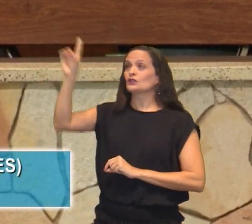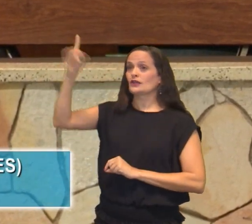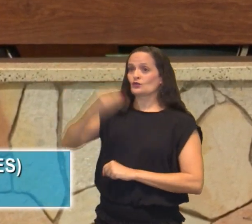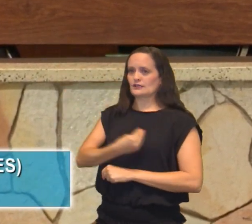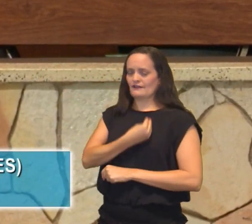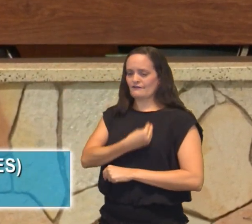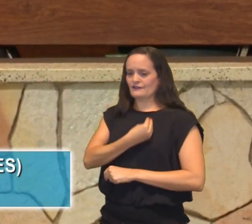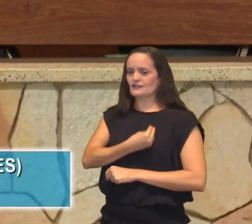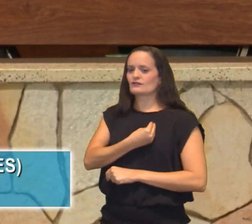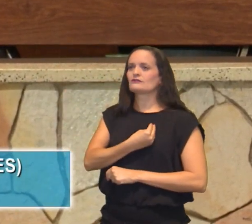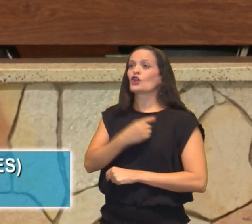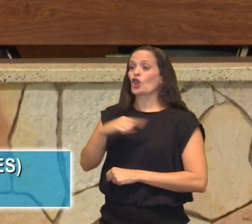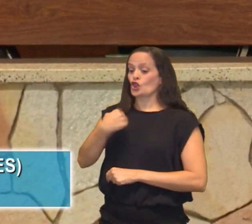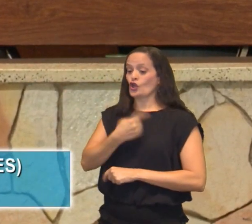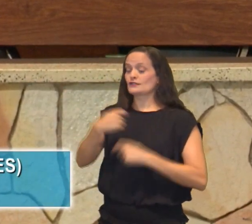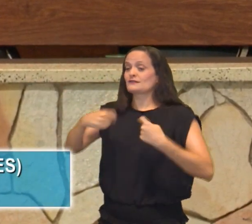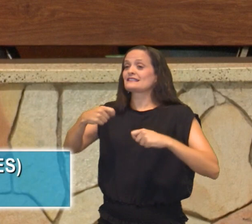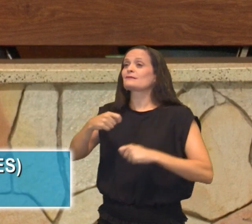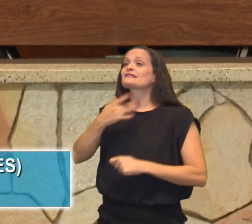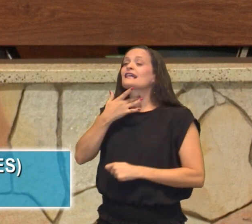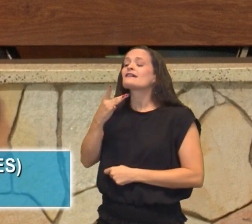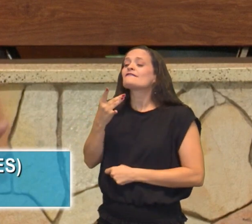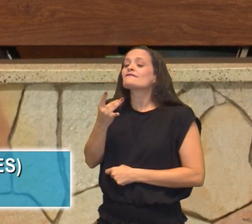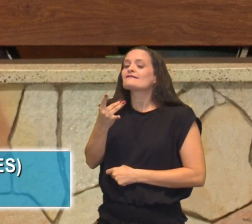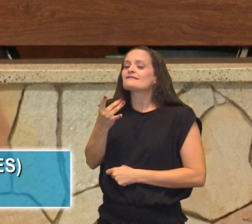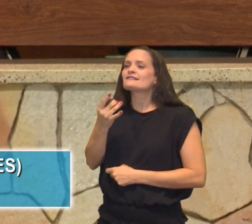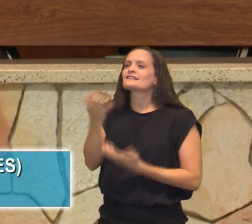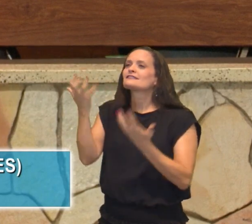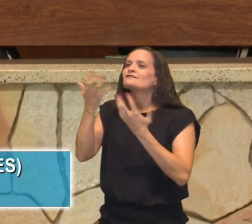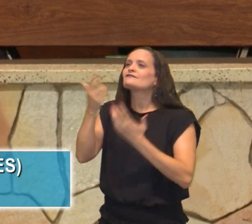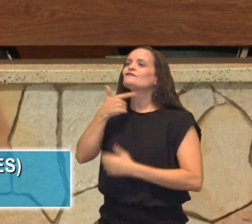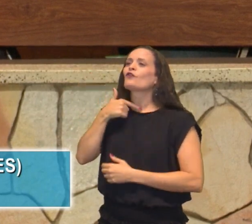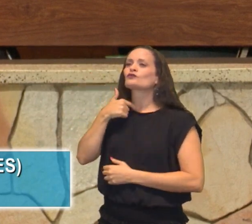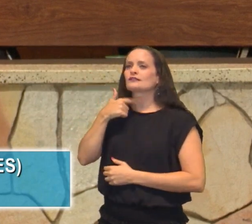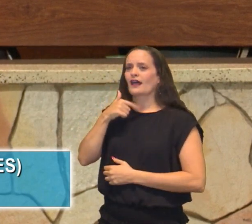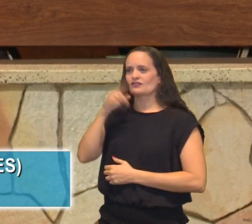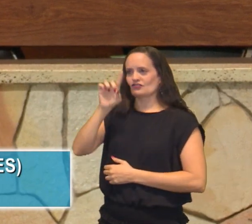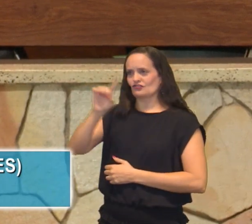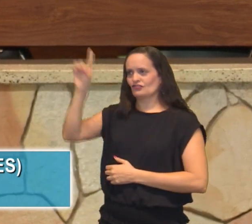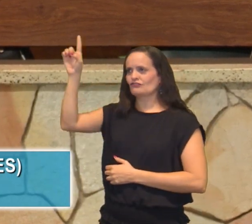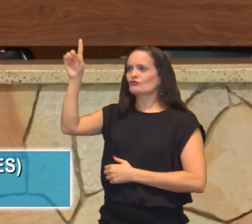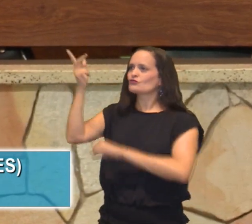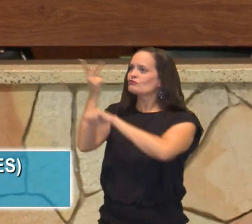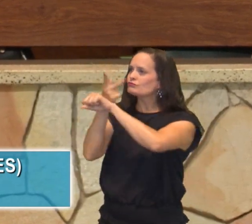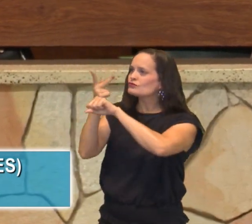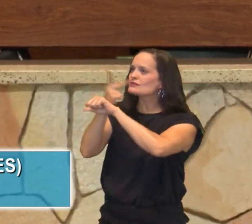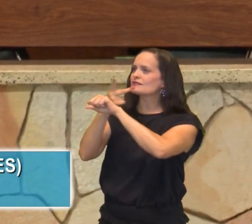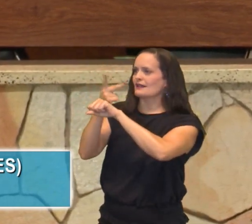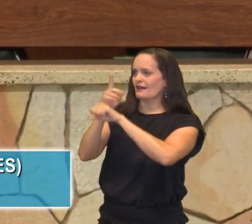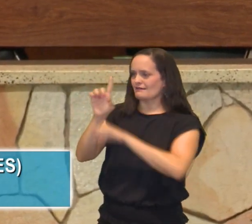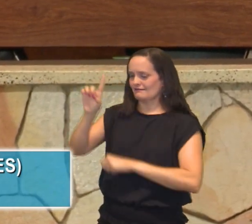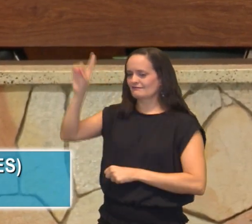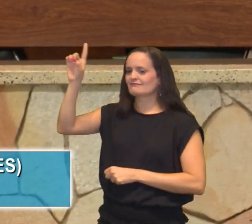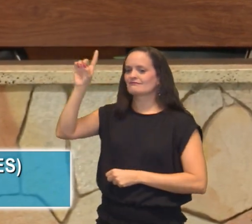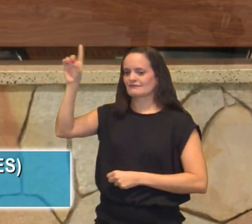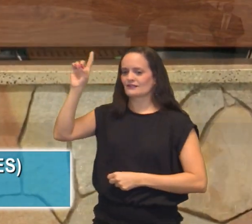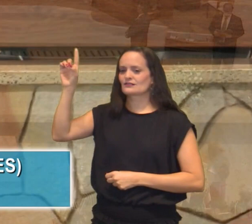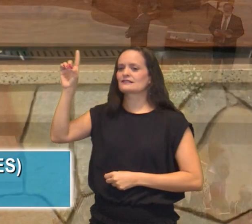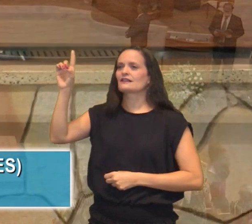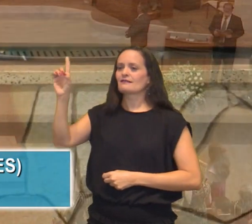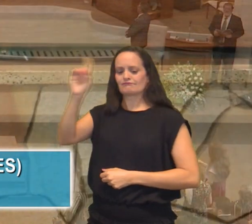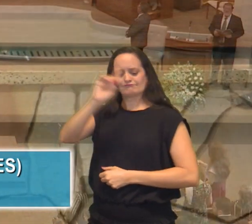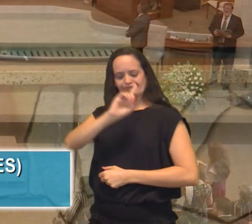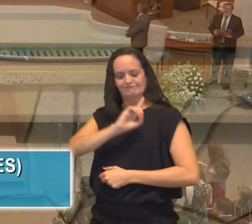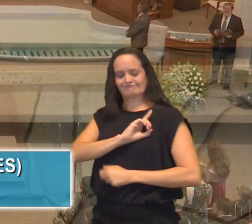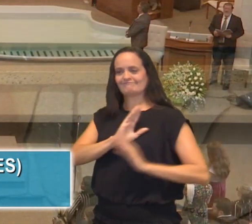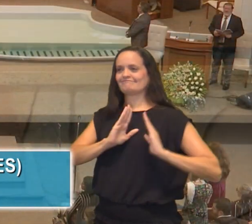estava sedento pela presença de Deus, desejoso e saudoso de estar dentro do templo, na casa